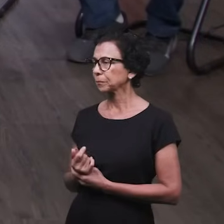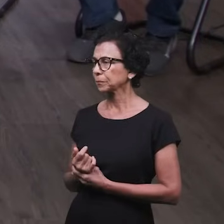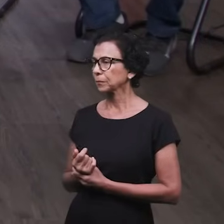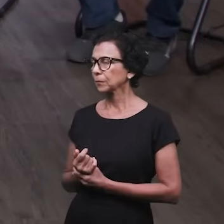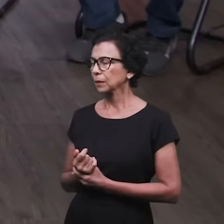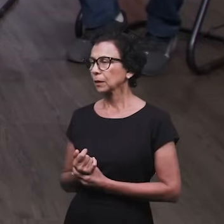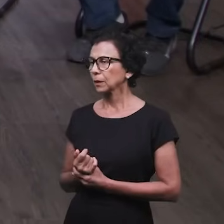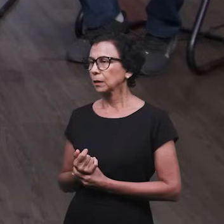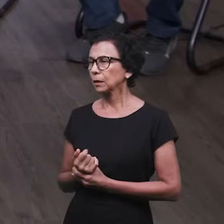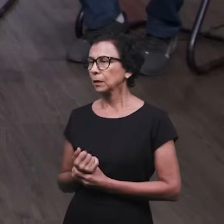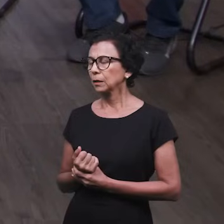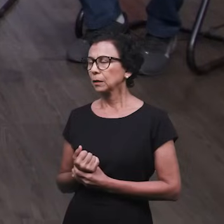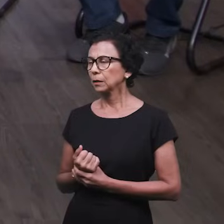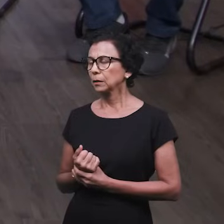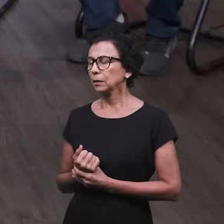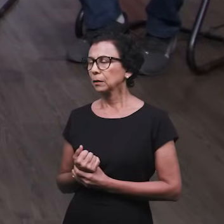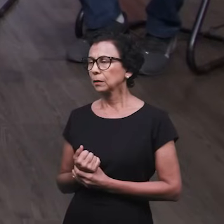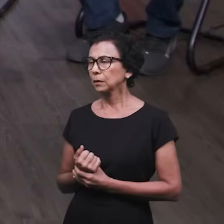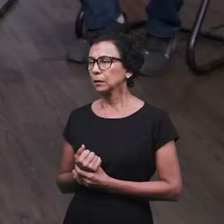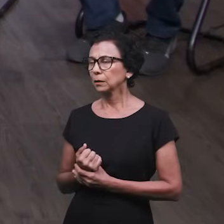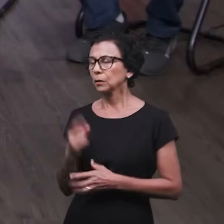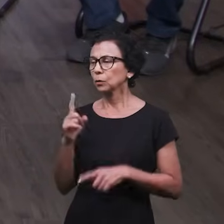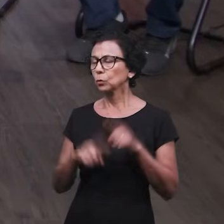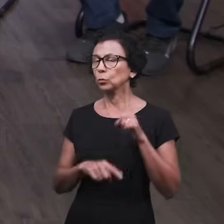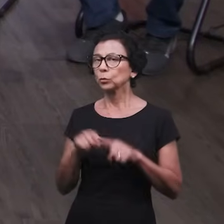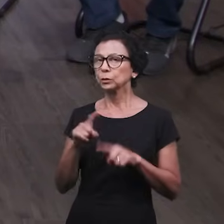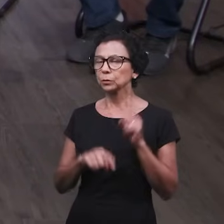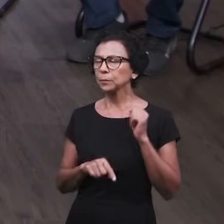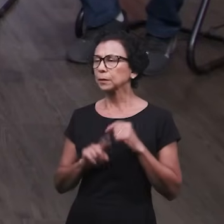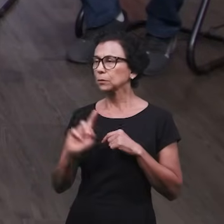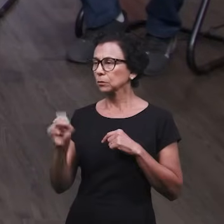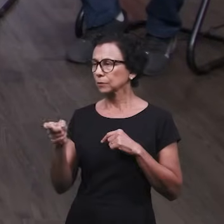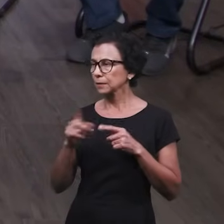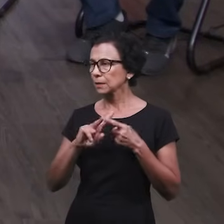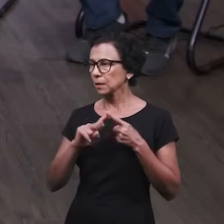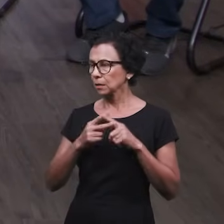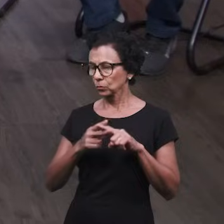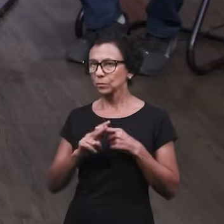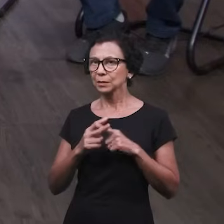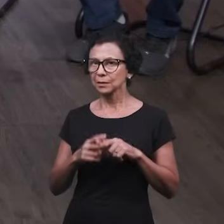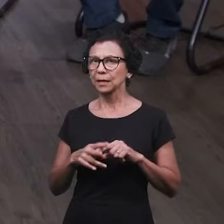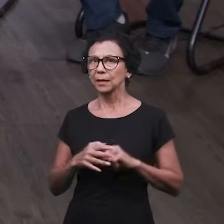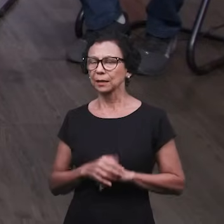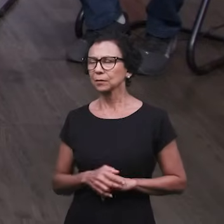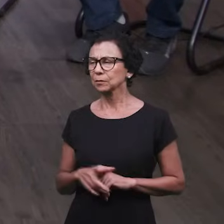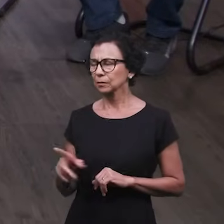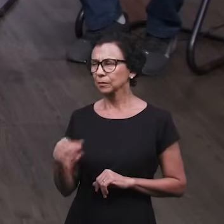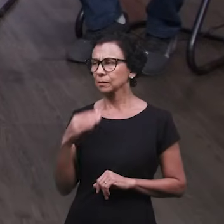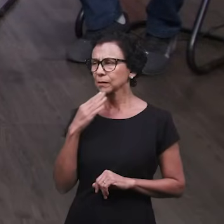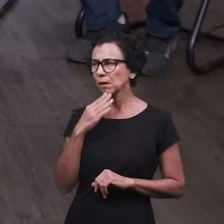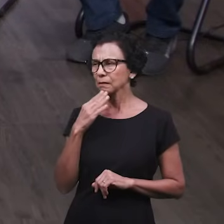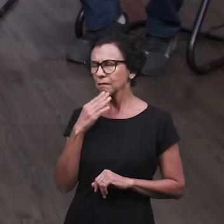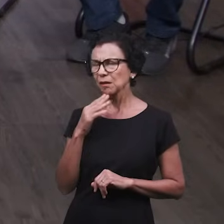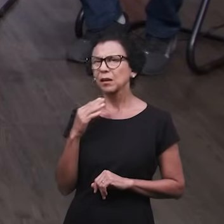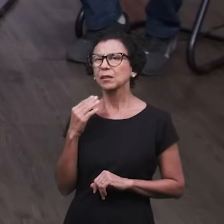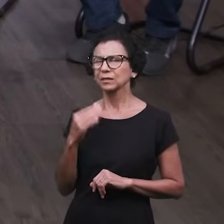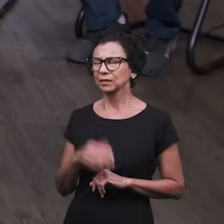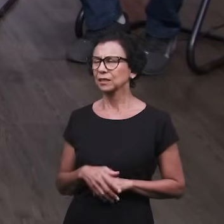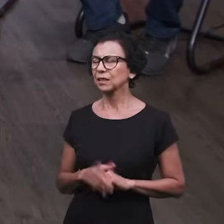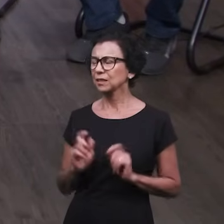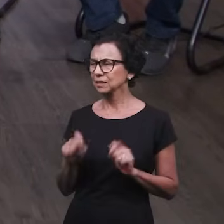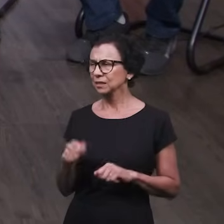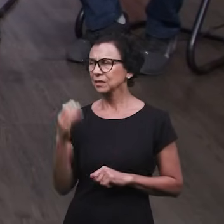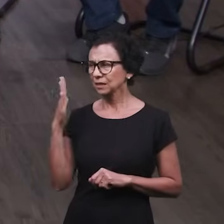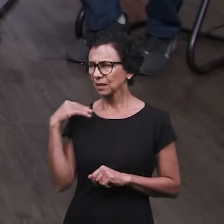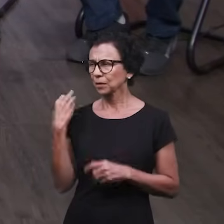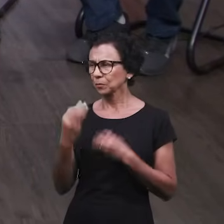sobre cuidados com o instrumento, né? O senhor, com certo instrumento, então o senhor sabe aquilo que pode ser corrosivo, aquilo que estraga realmente o